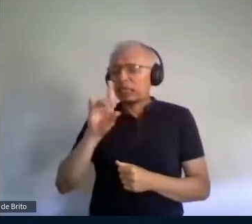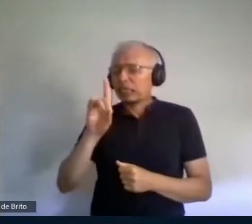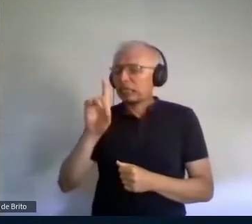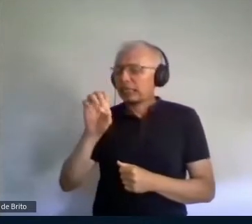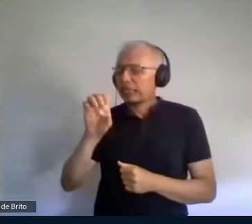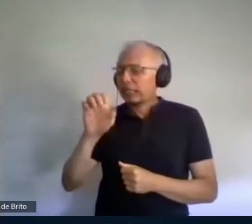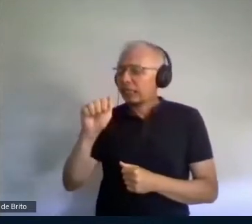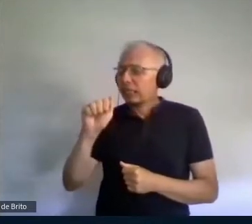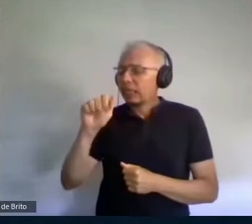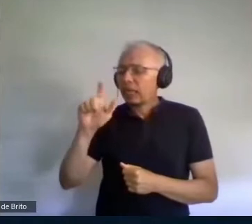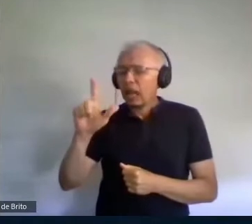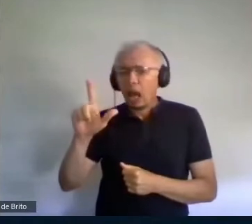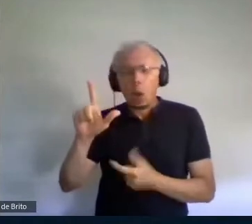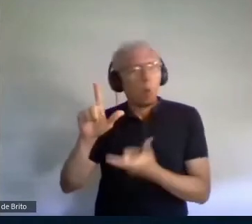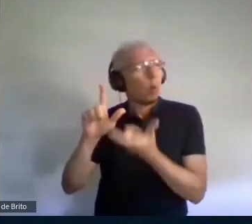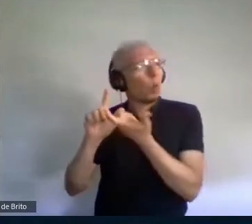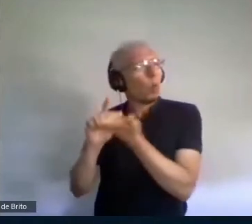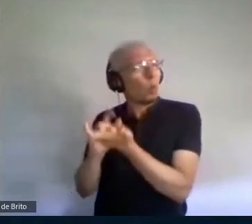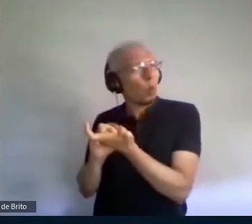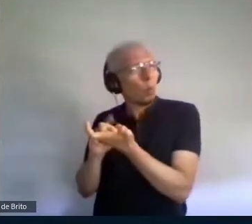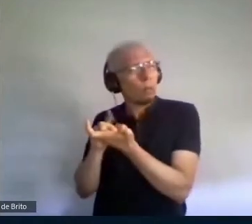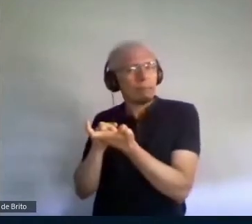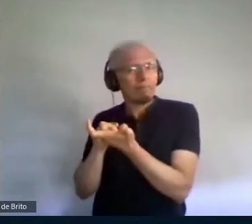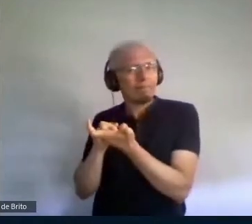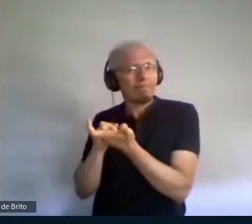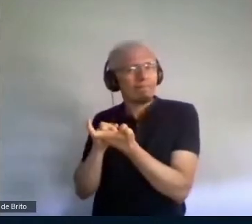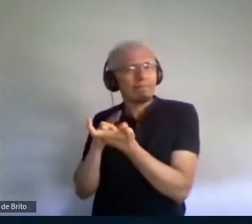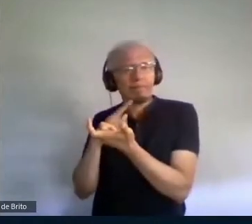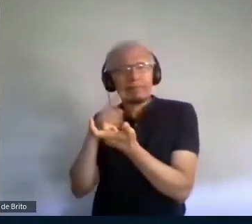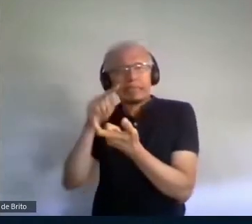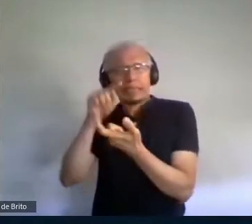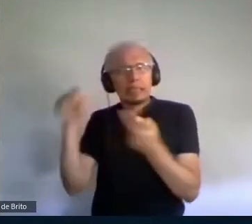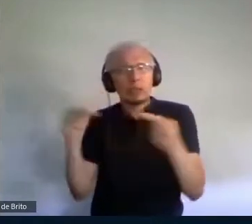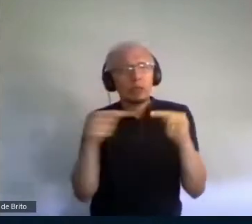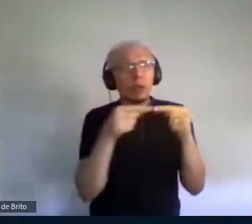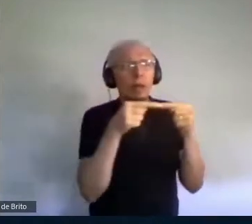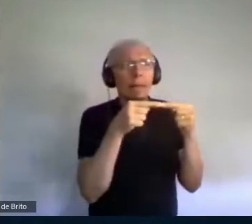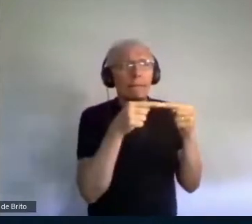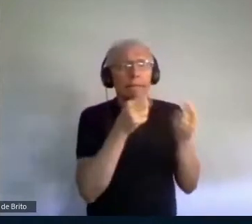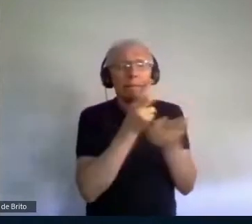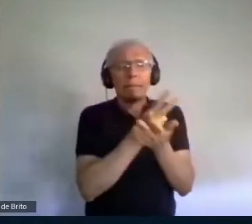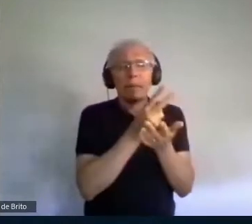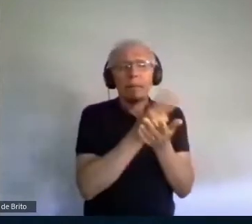né, seria... conveniente de permanecer